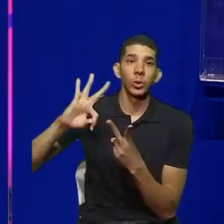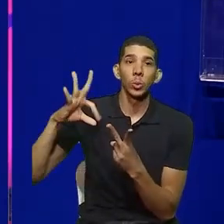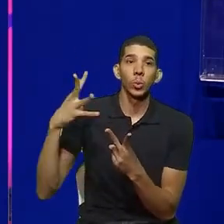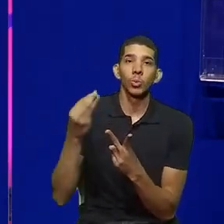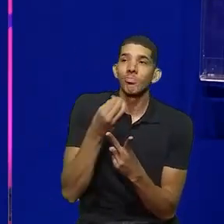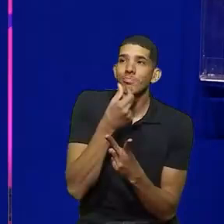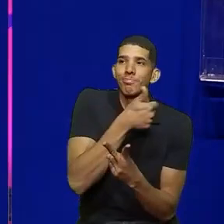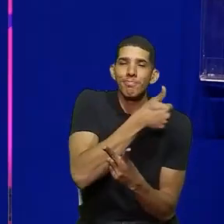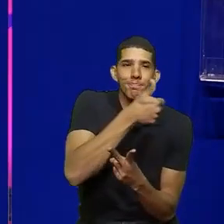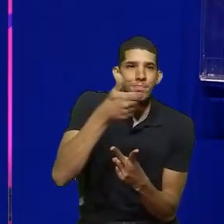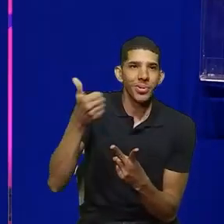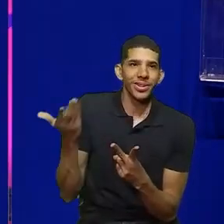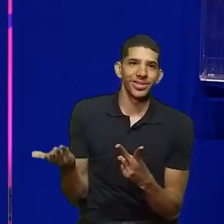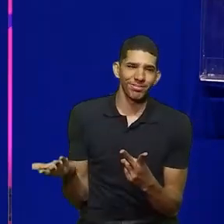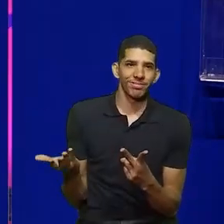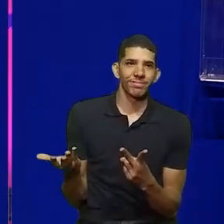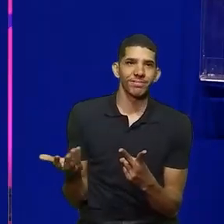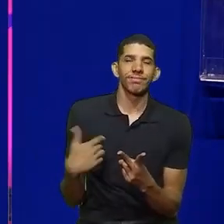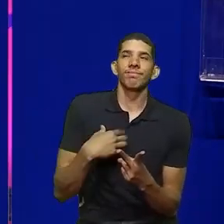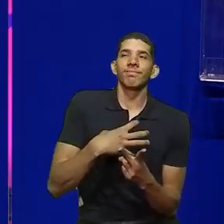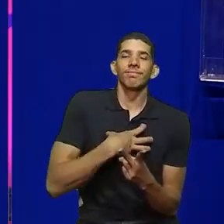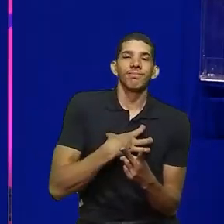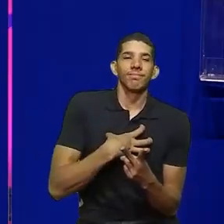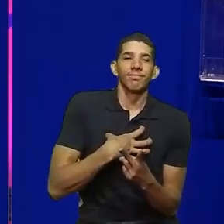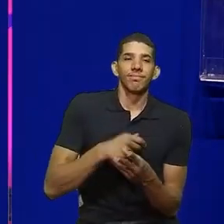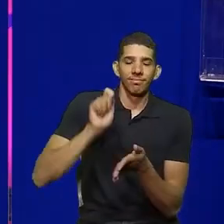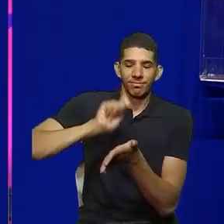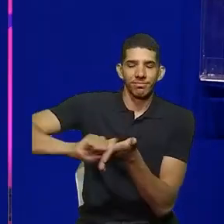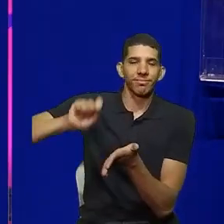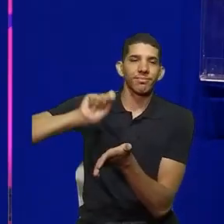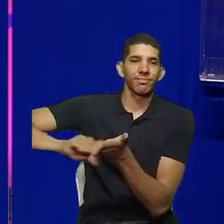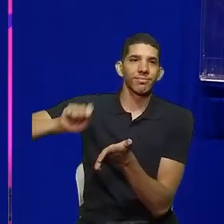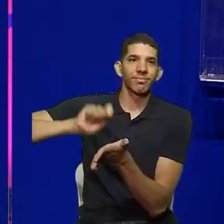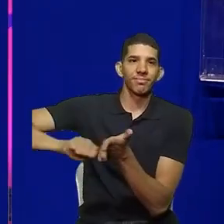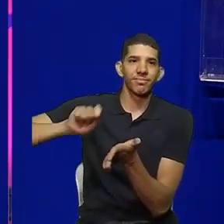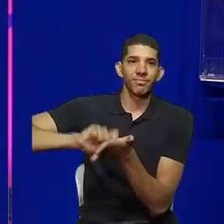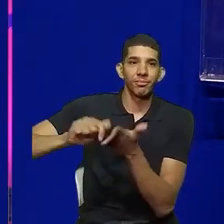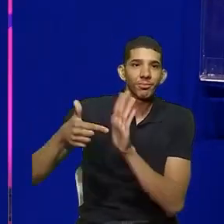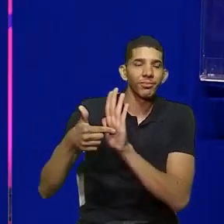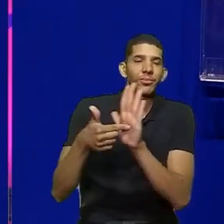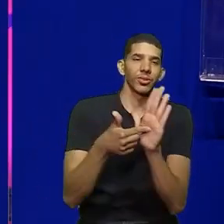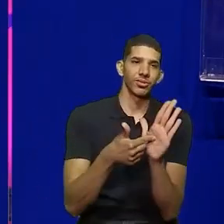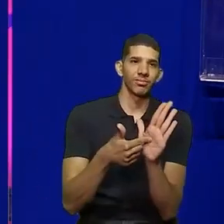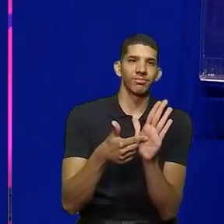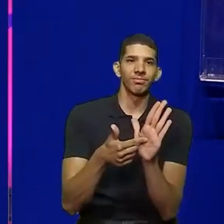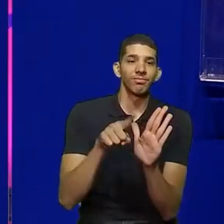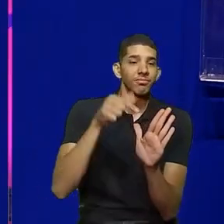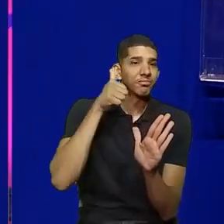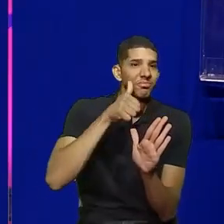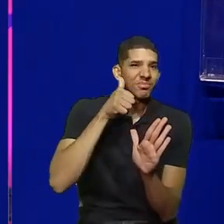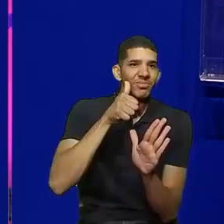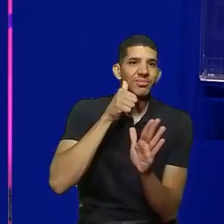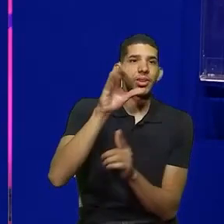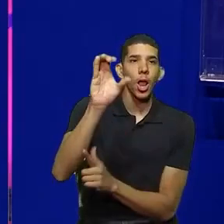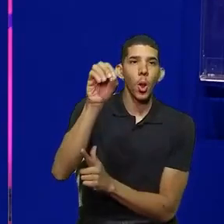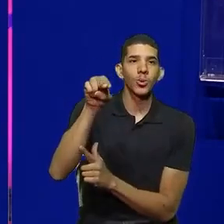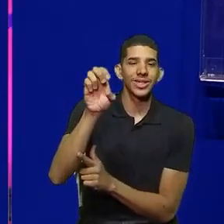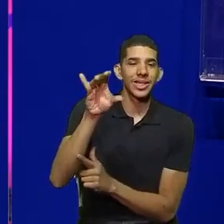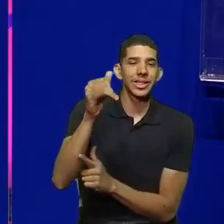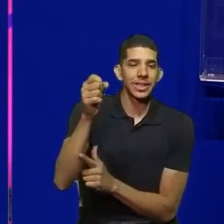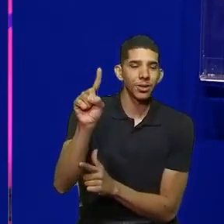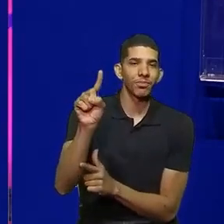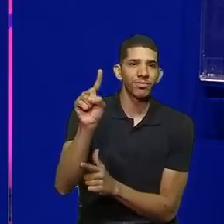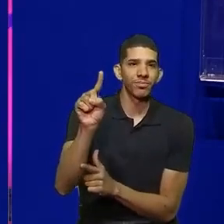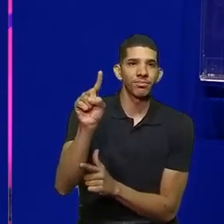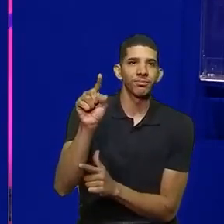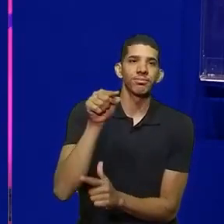motivo para mim estar escrevendo. E quando eu mostrei para a Conceição, eu vou falar a verdade, eu não tinha